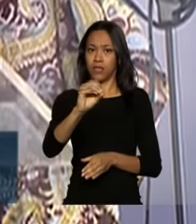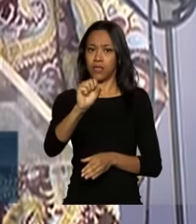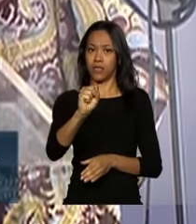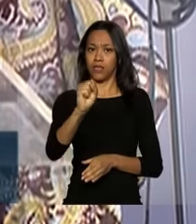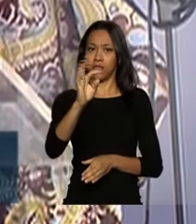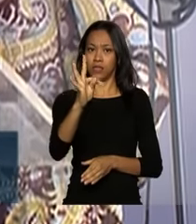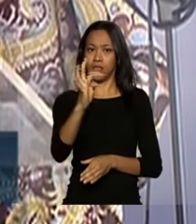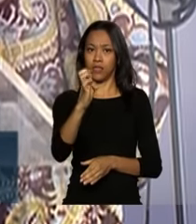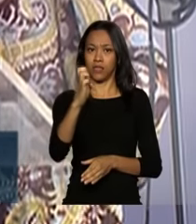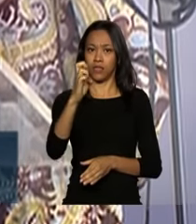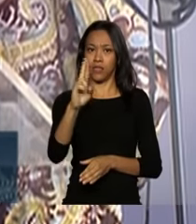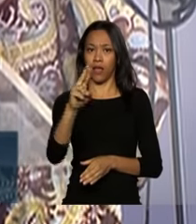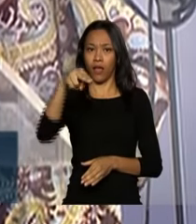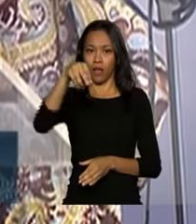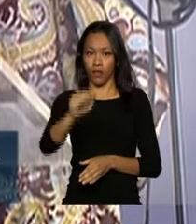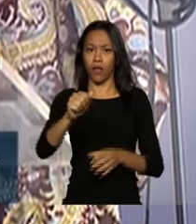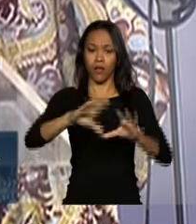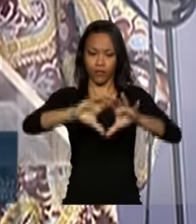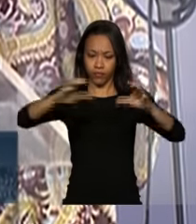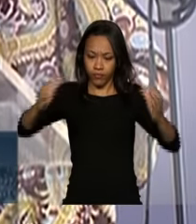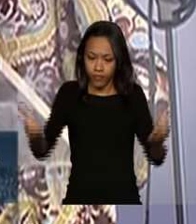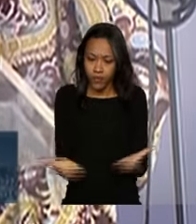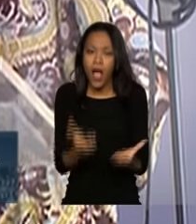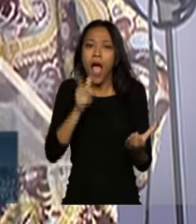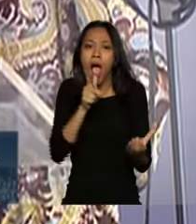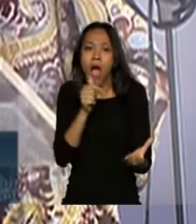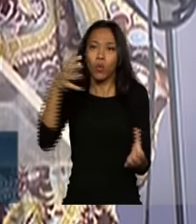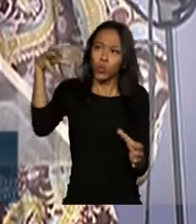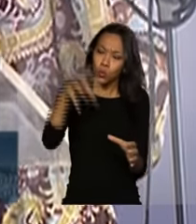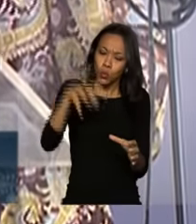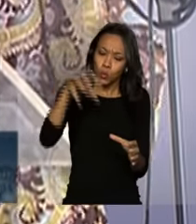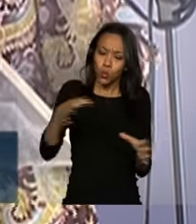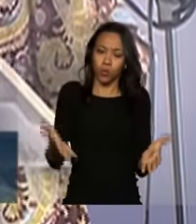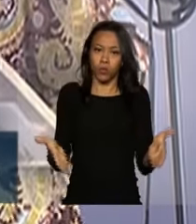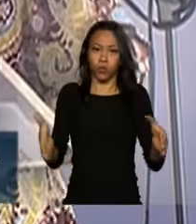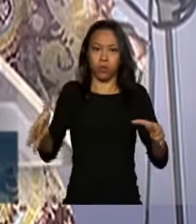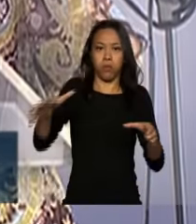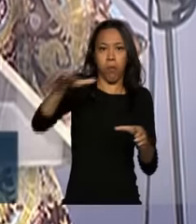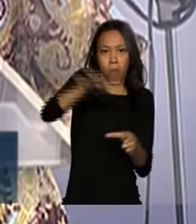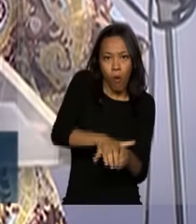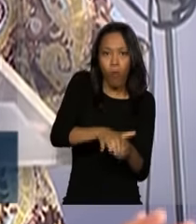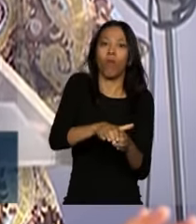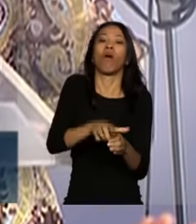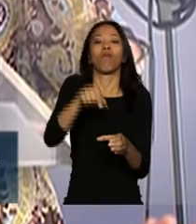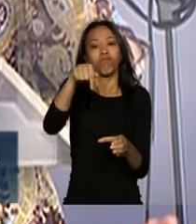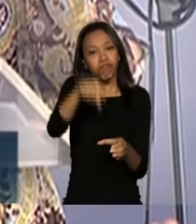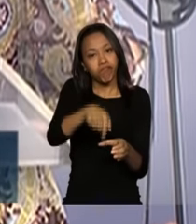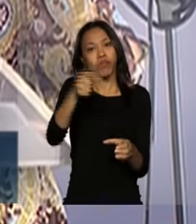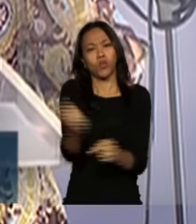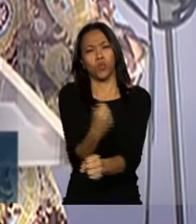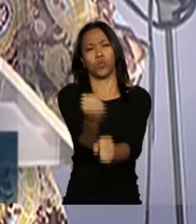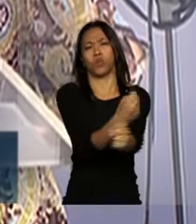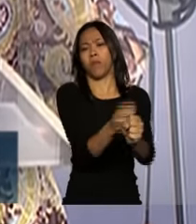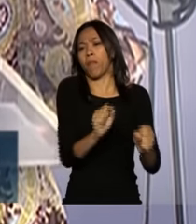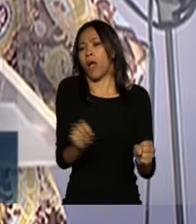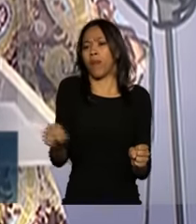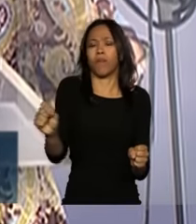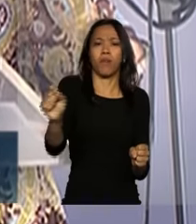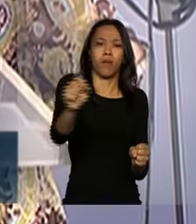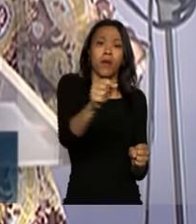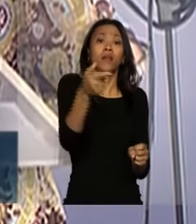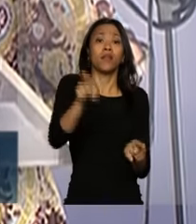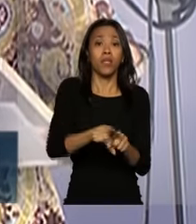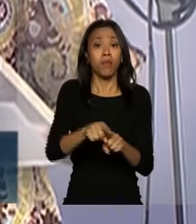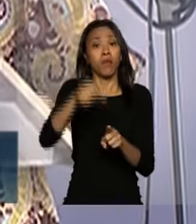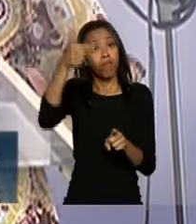mil cisternas no meu governo. E as outras 250 mil no governo do